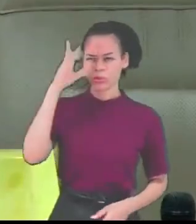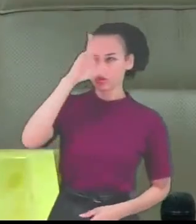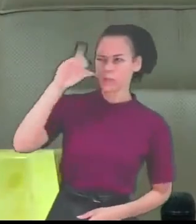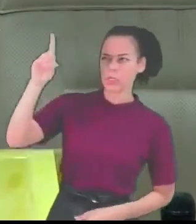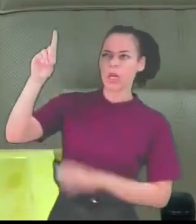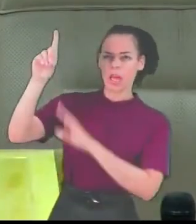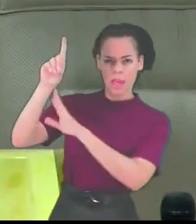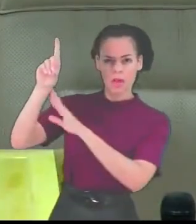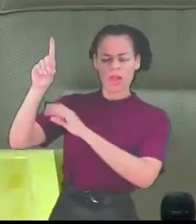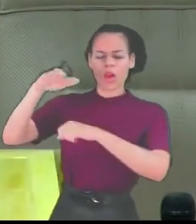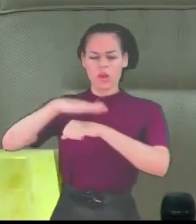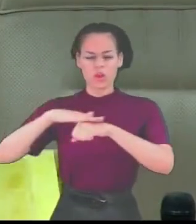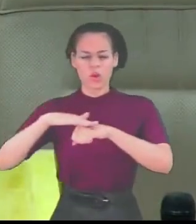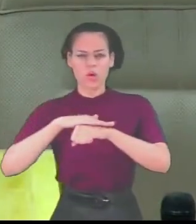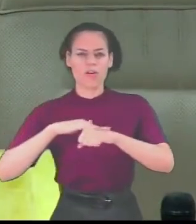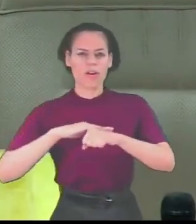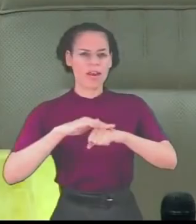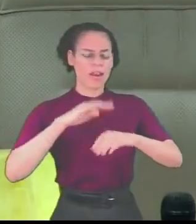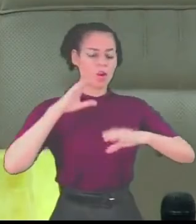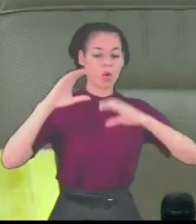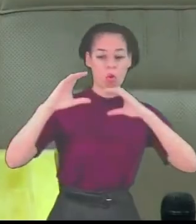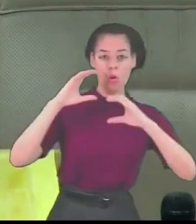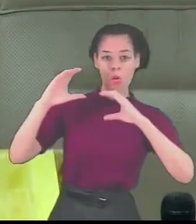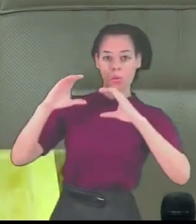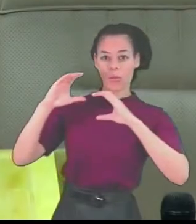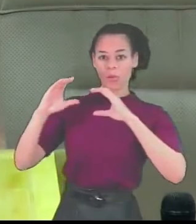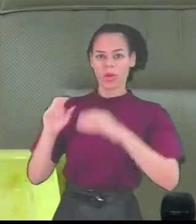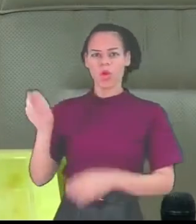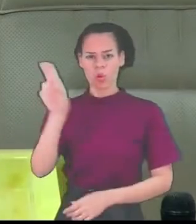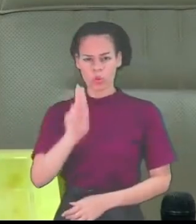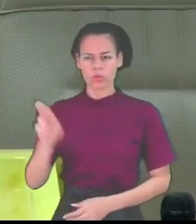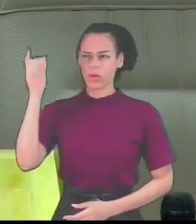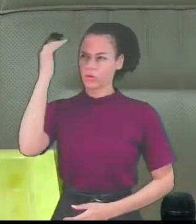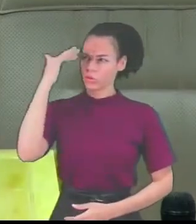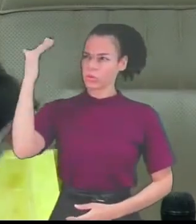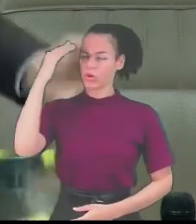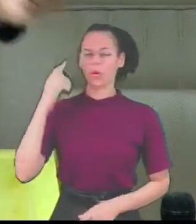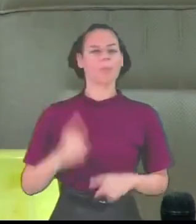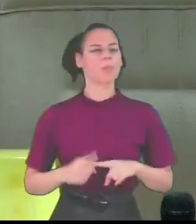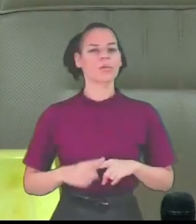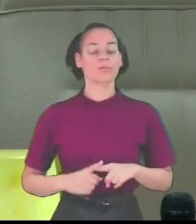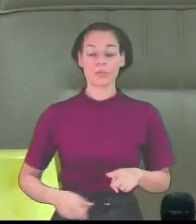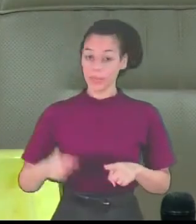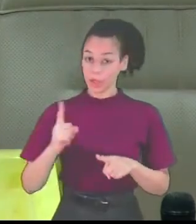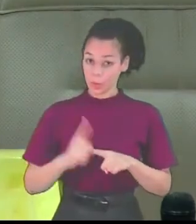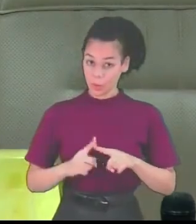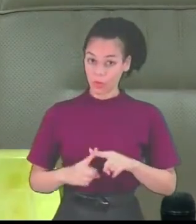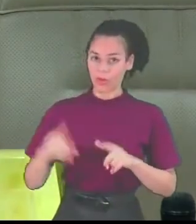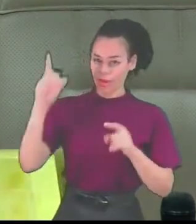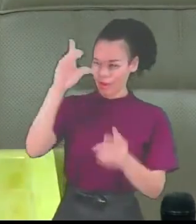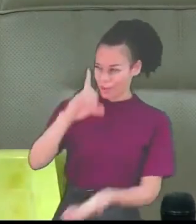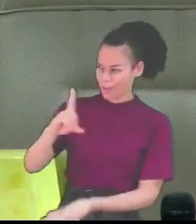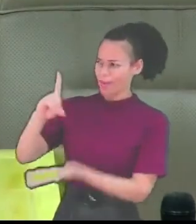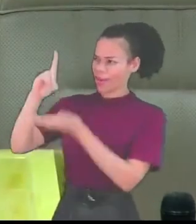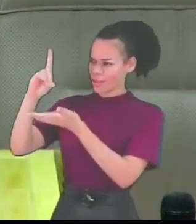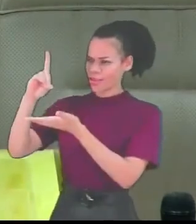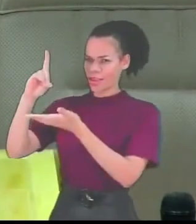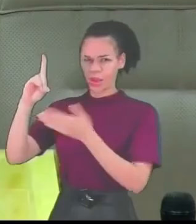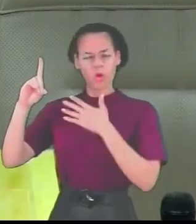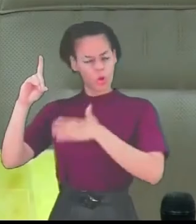que se comunica através de sonhos por quê Porque Deus é um Deus